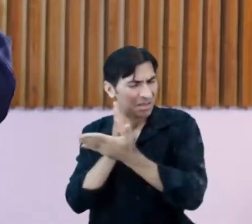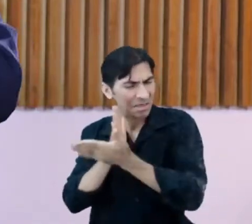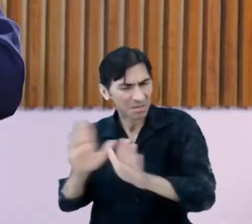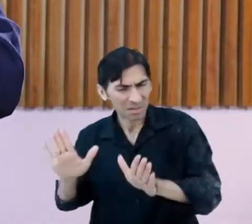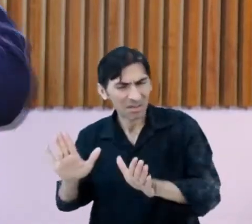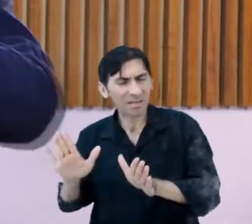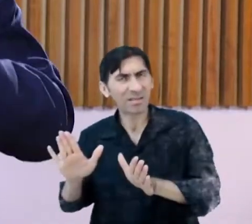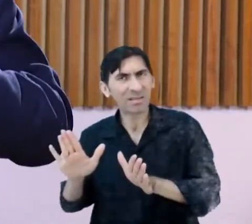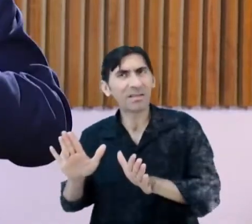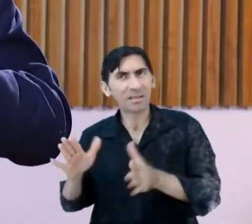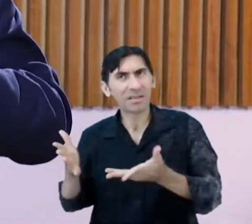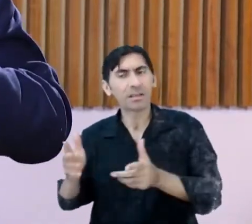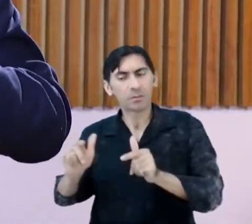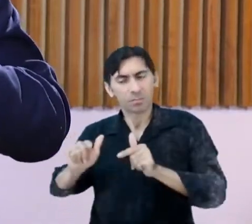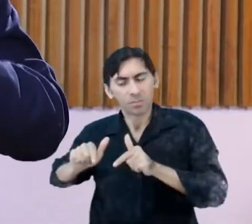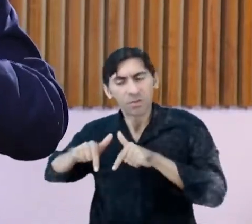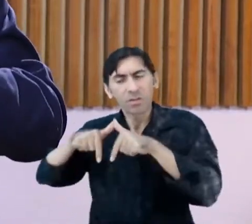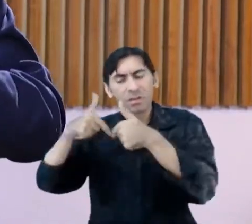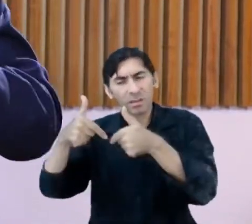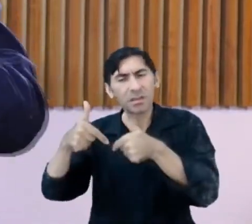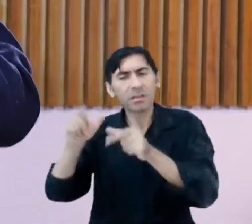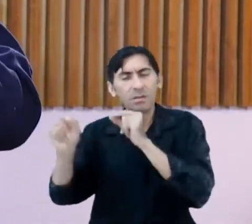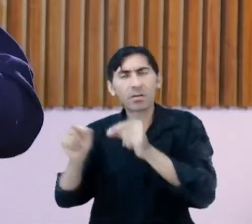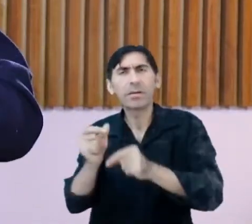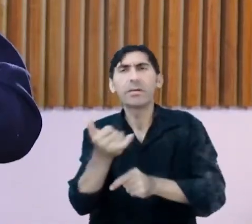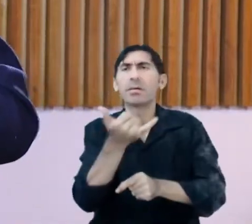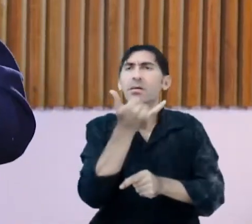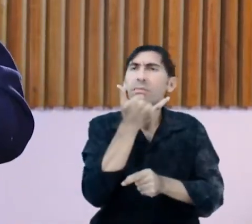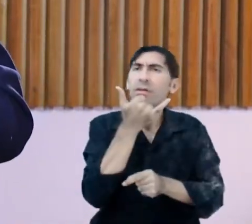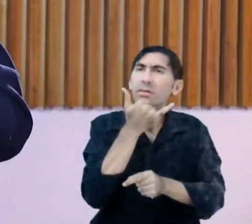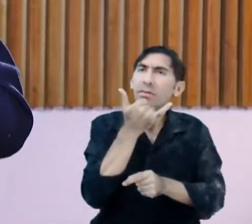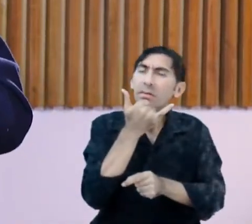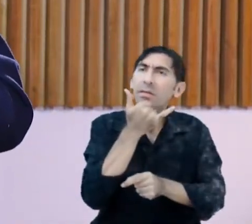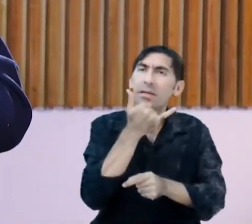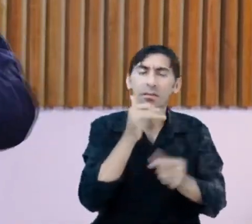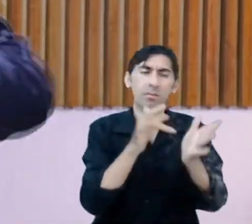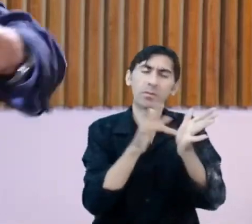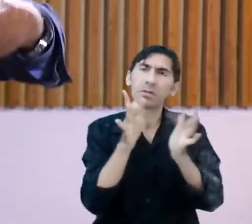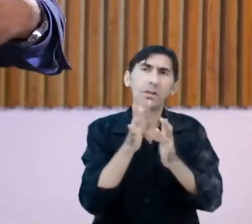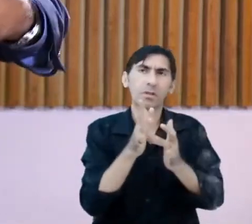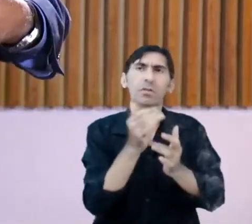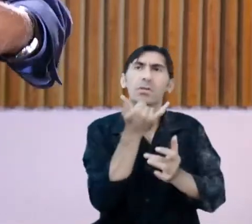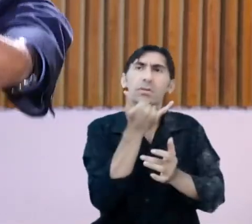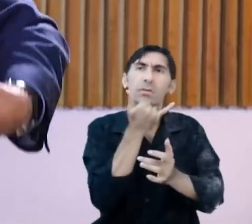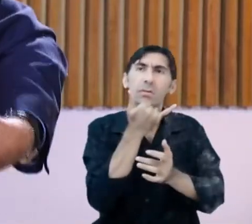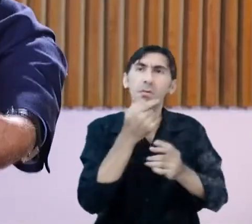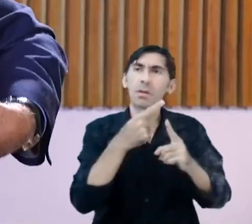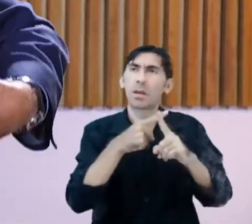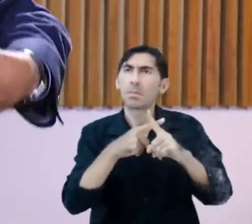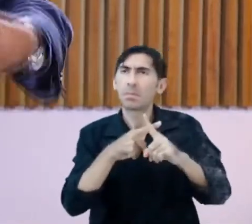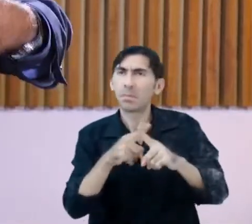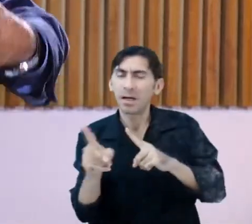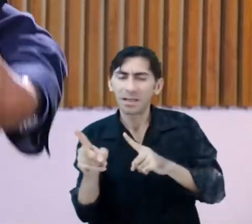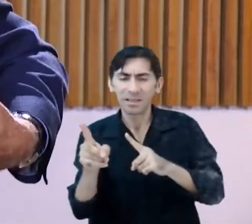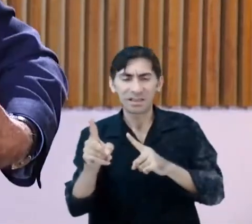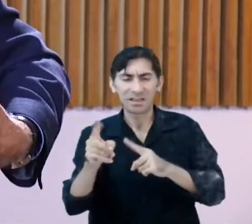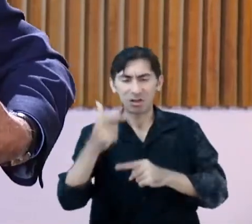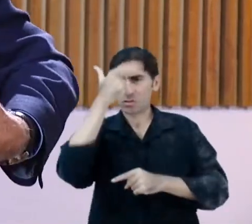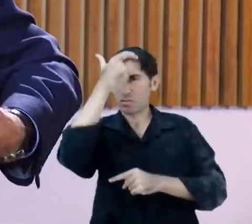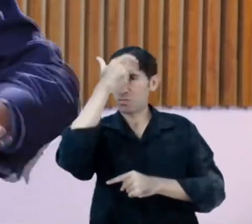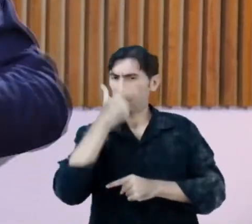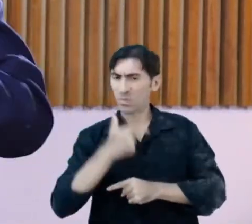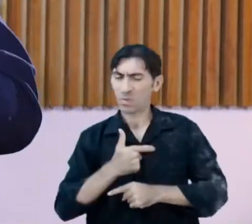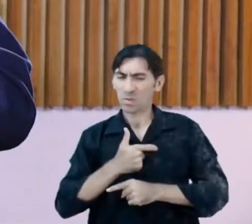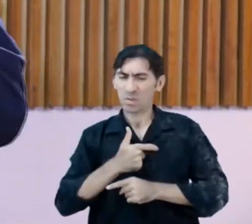ação é perdoado por Deus através de Jesus Cristo. Mas o pecado inclinação,